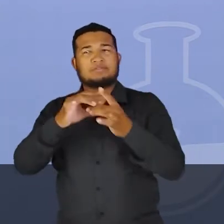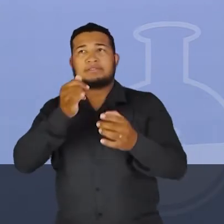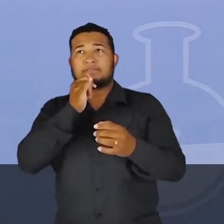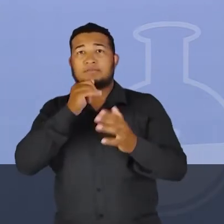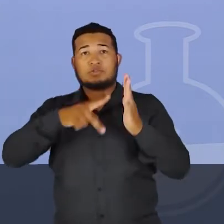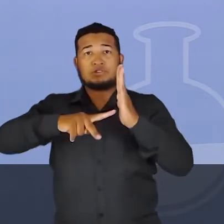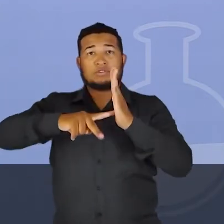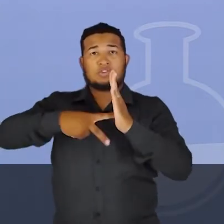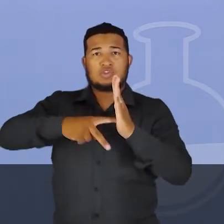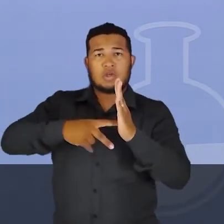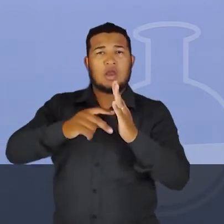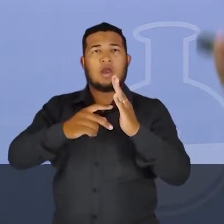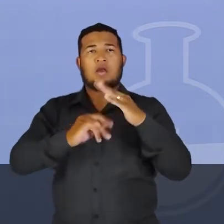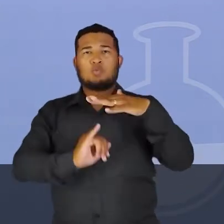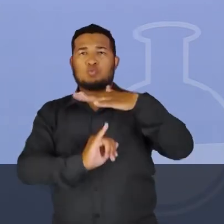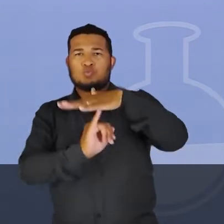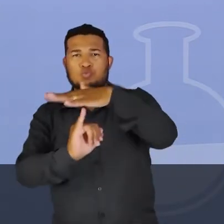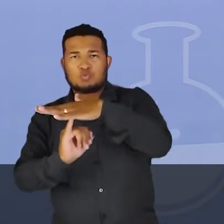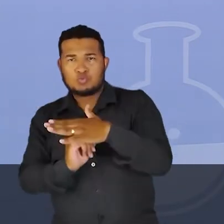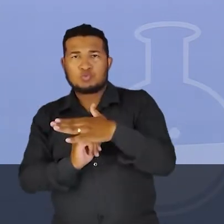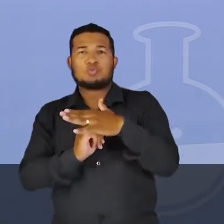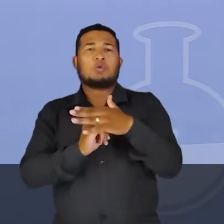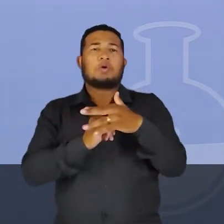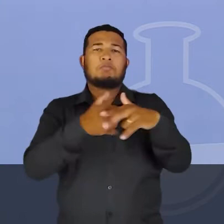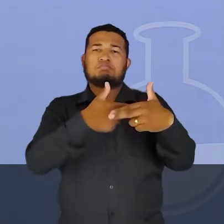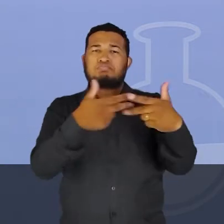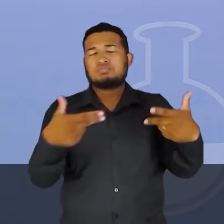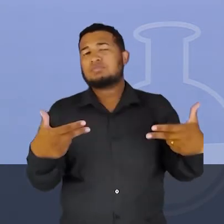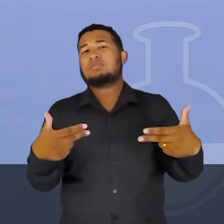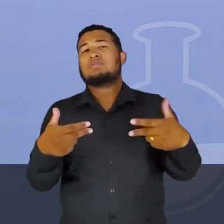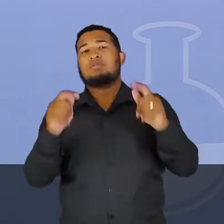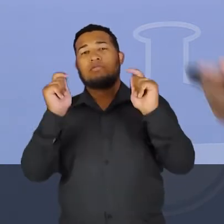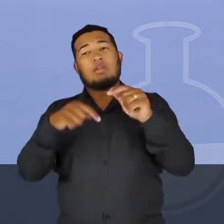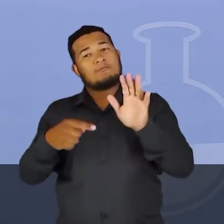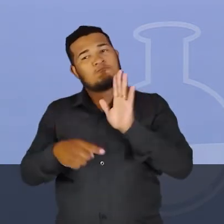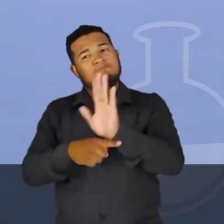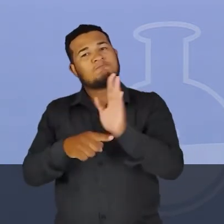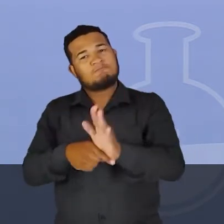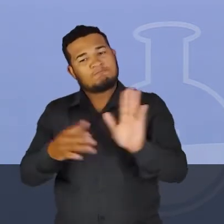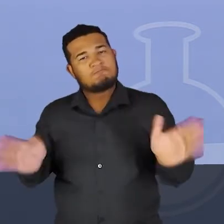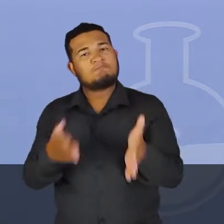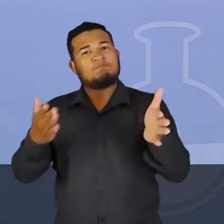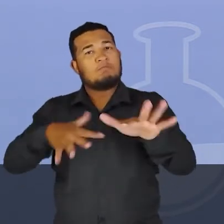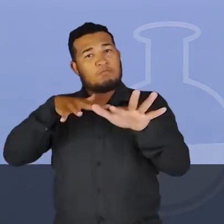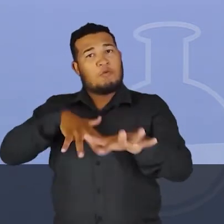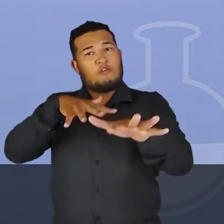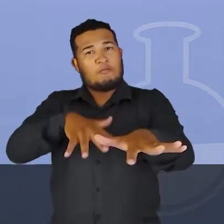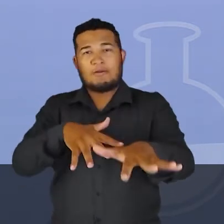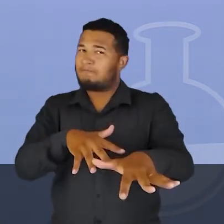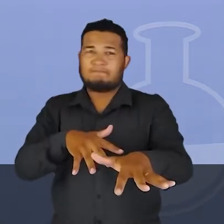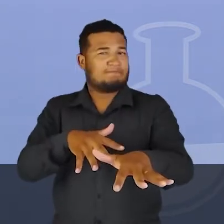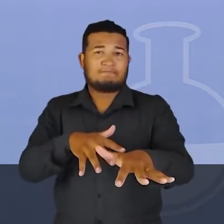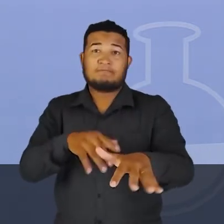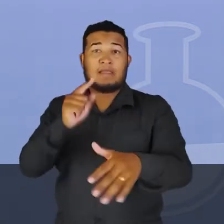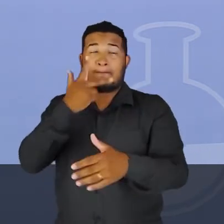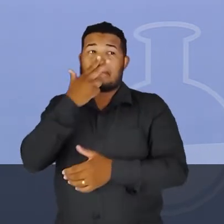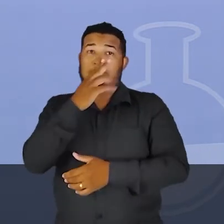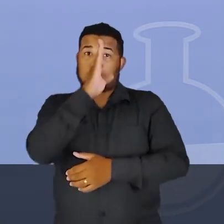sindicatos ou a instituições ou agências que vão contribuir com esses movimentos. São ações